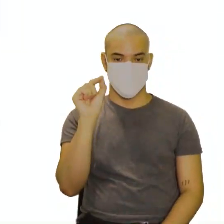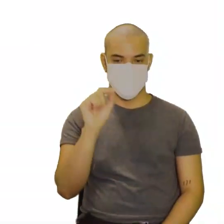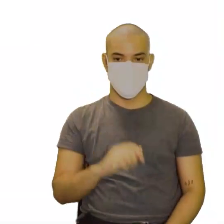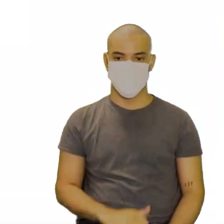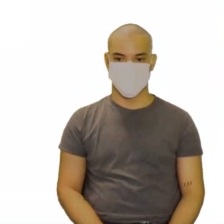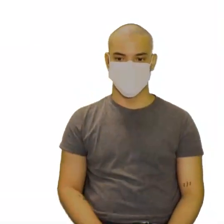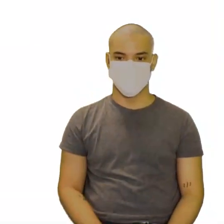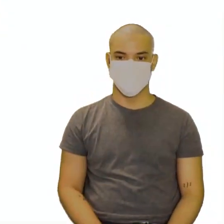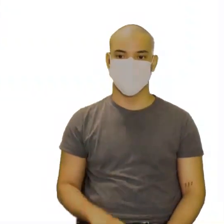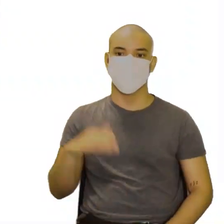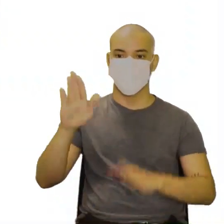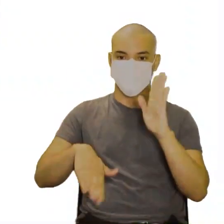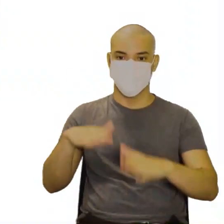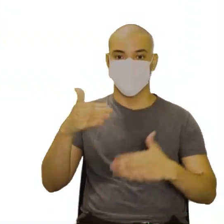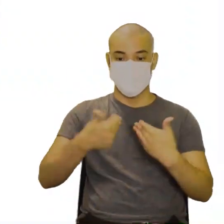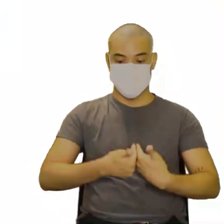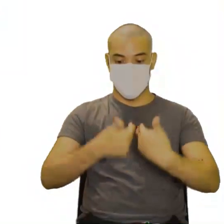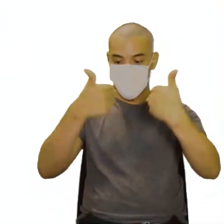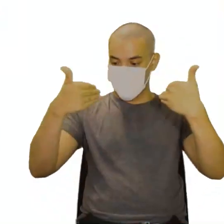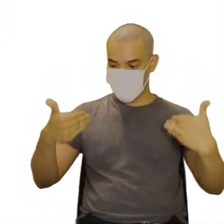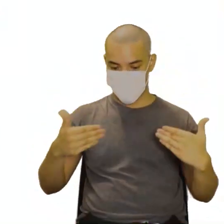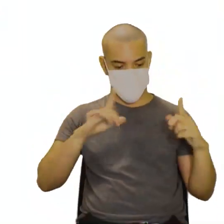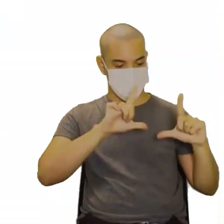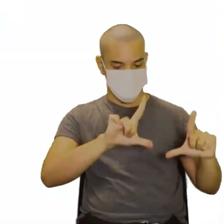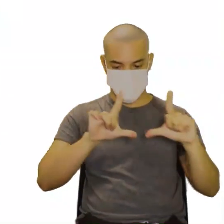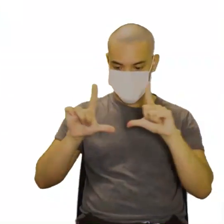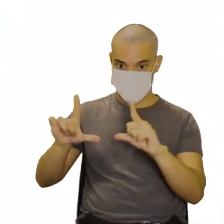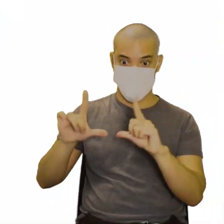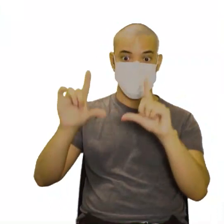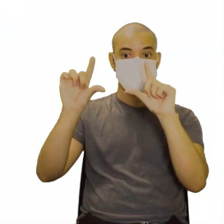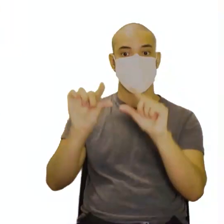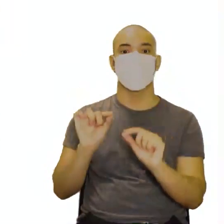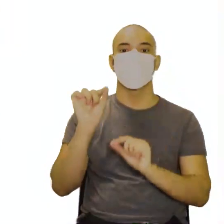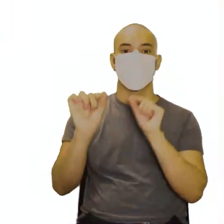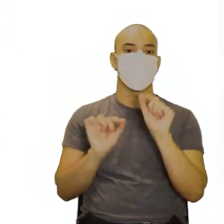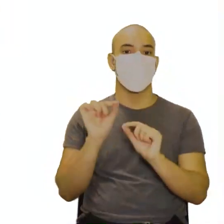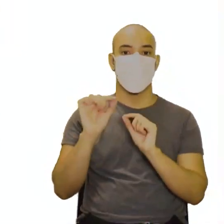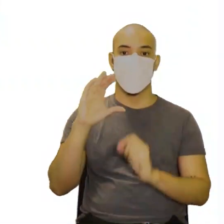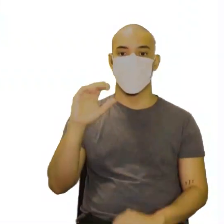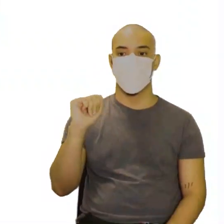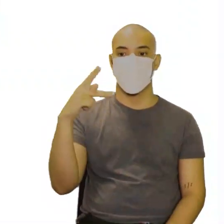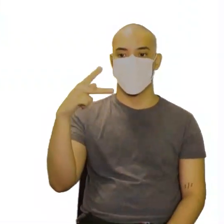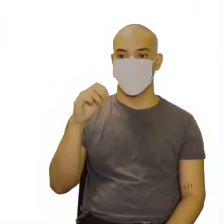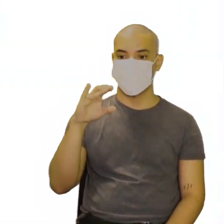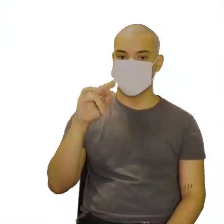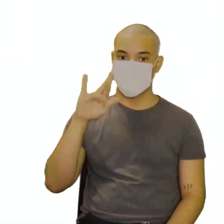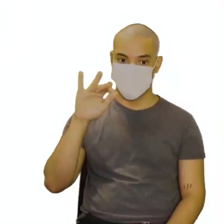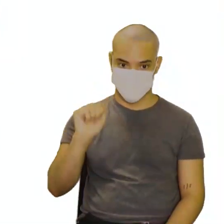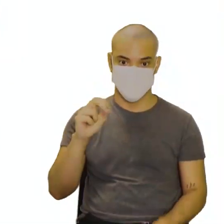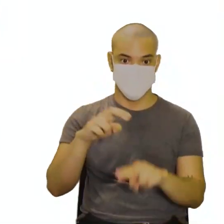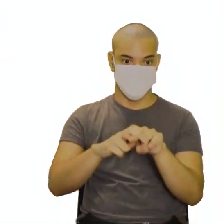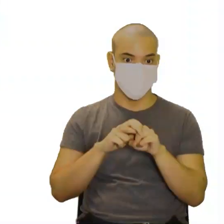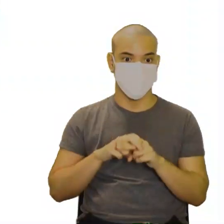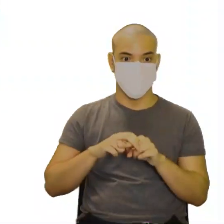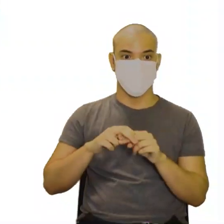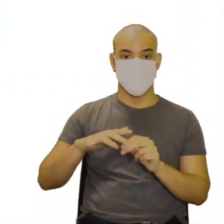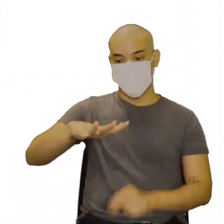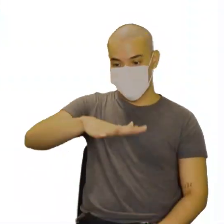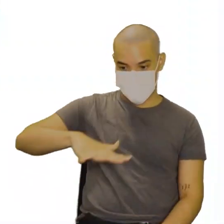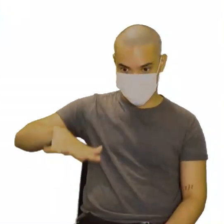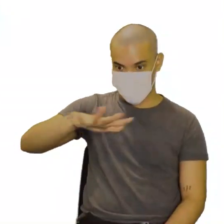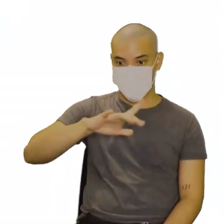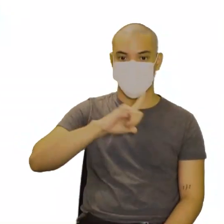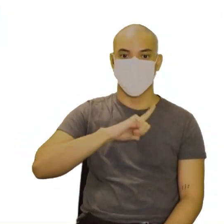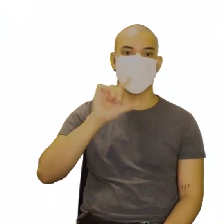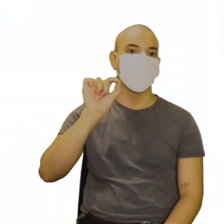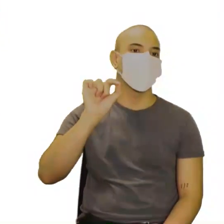maior a distância de separação das placas, menor é a capacitância. E aqui nós vimos de maneira geral, a